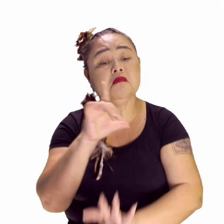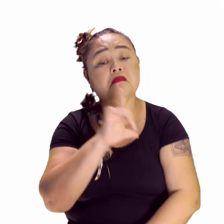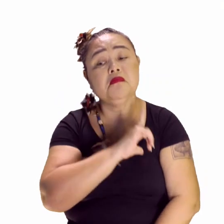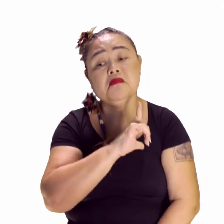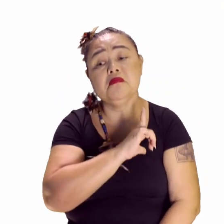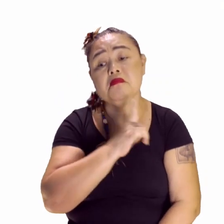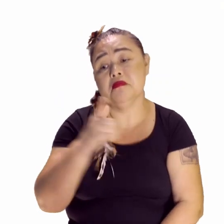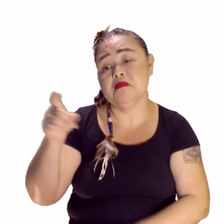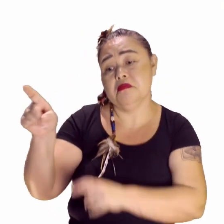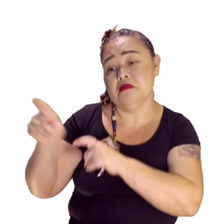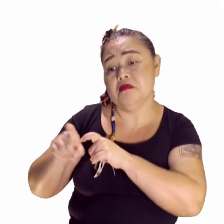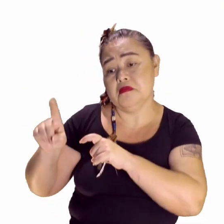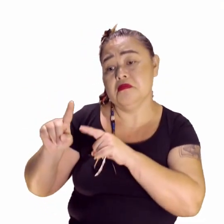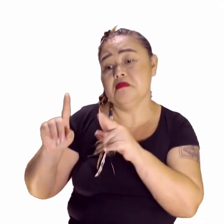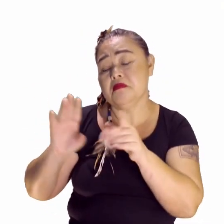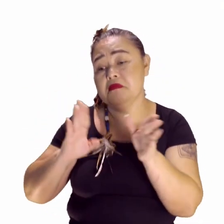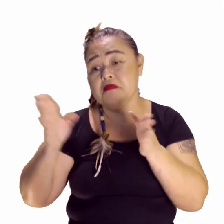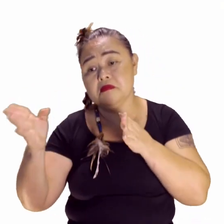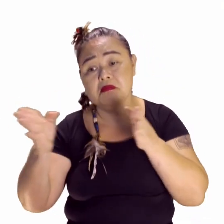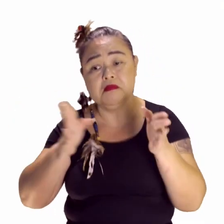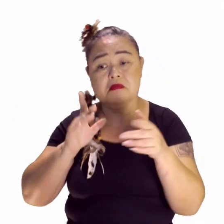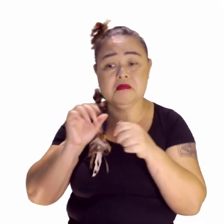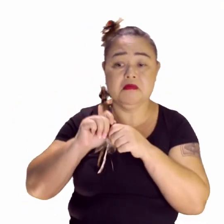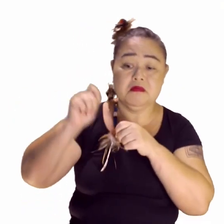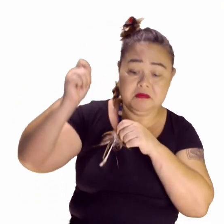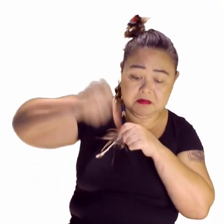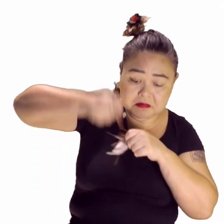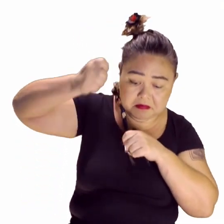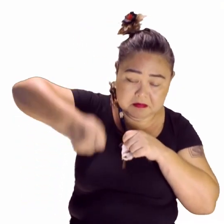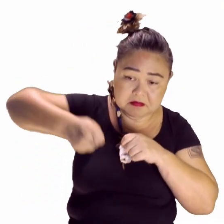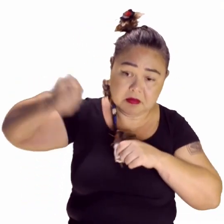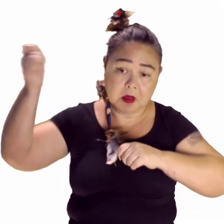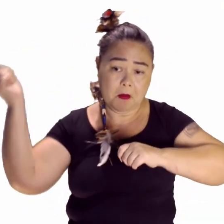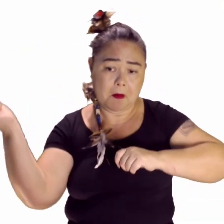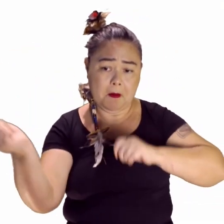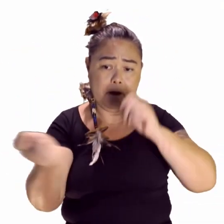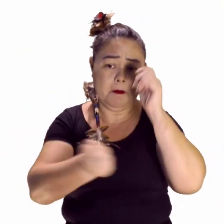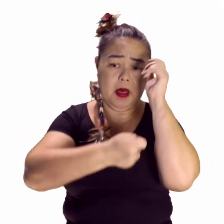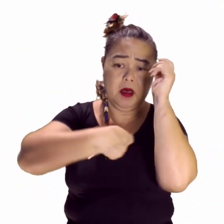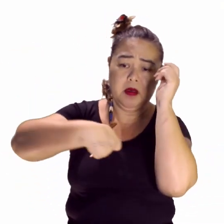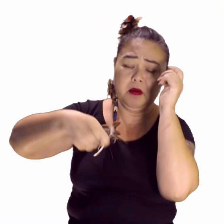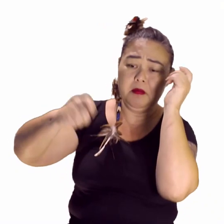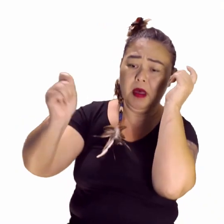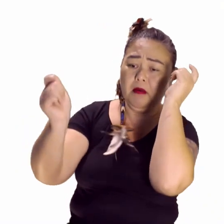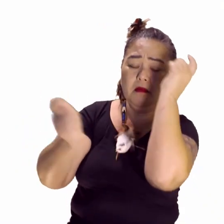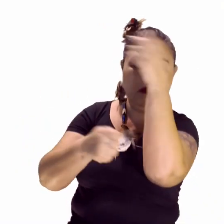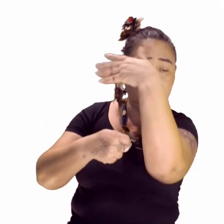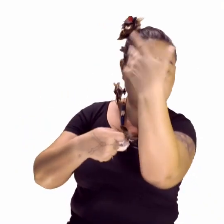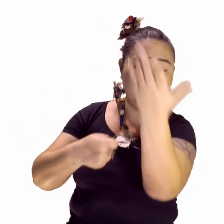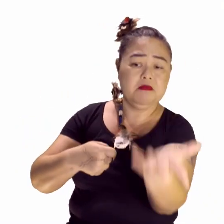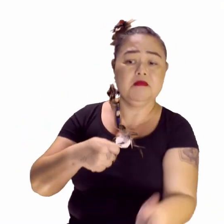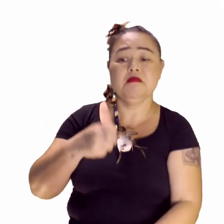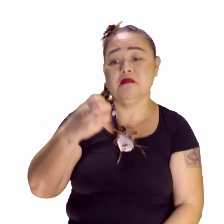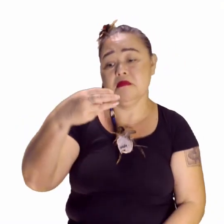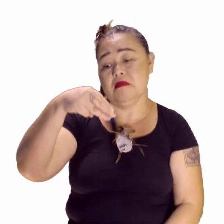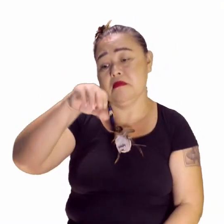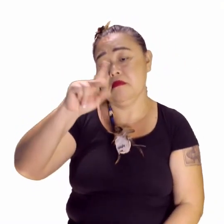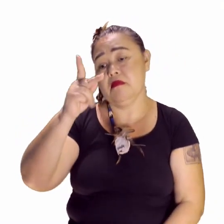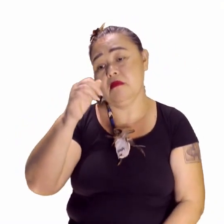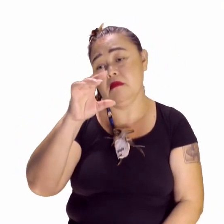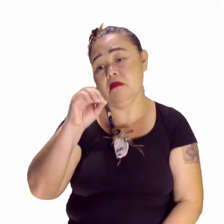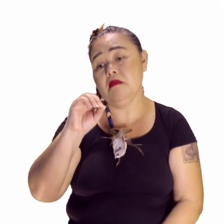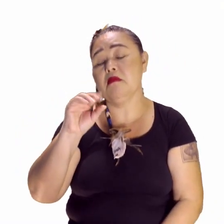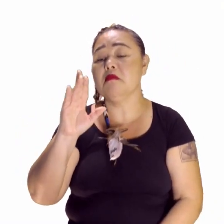na agricultura itinerante, né? É a enxada, é o facão, é o machado. E assim, é um sistema